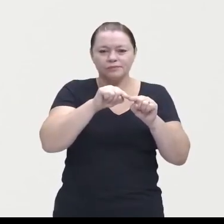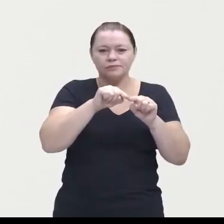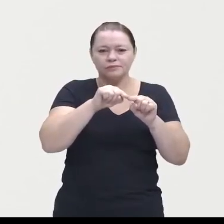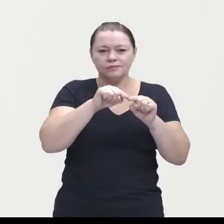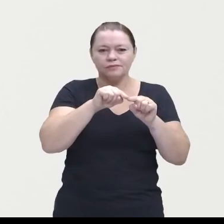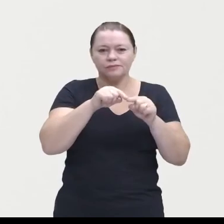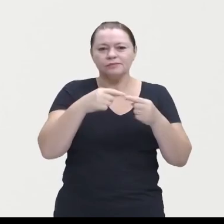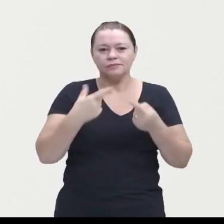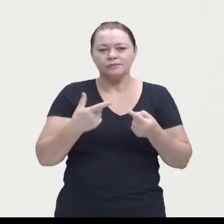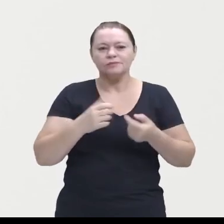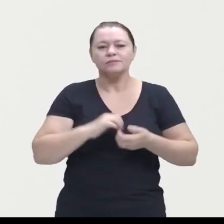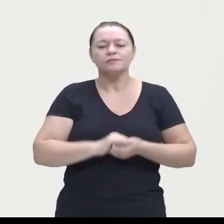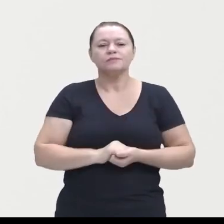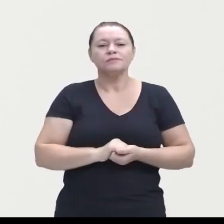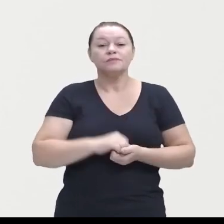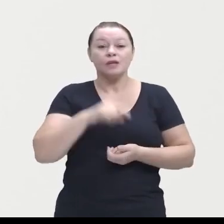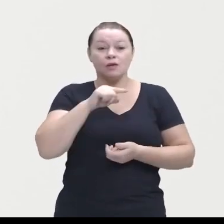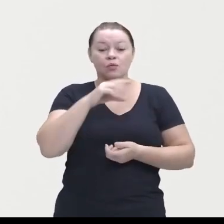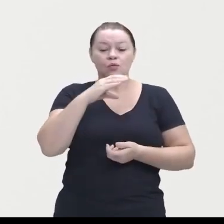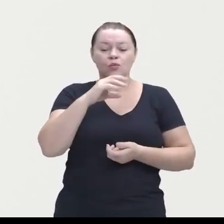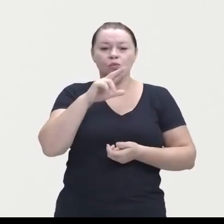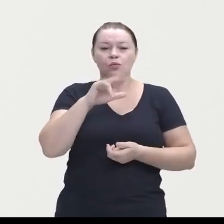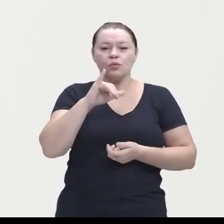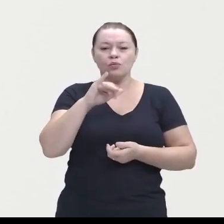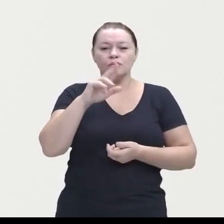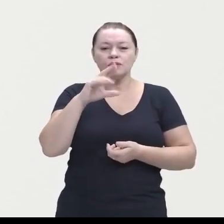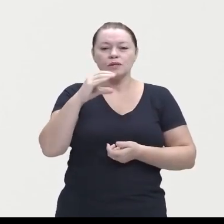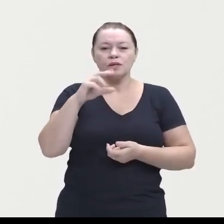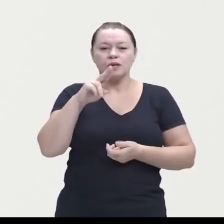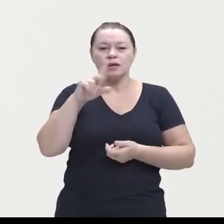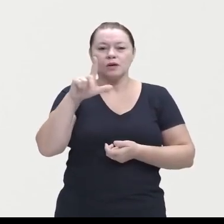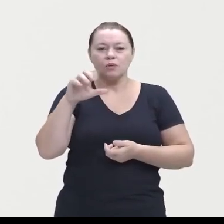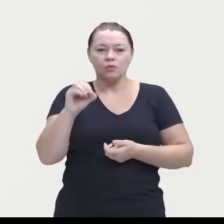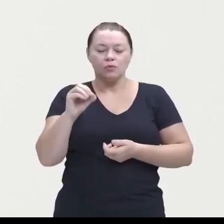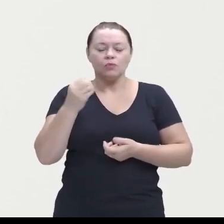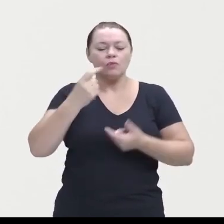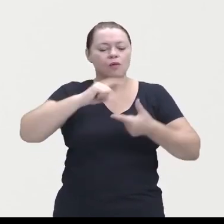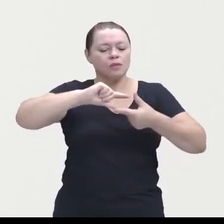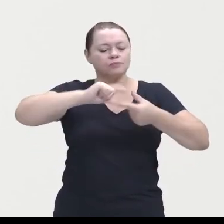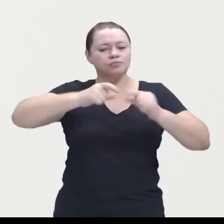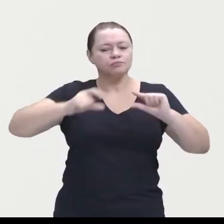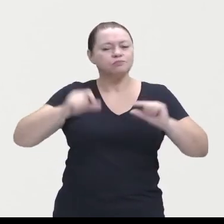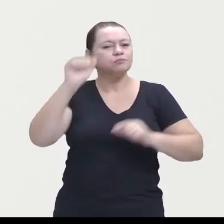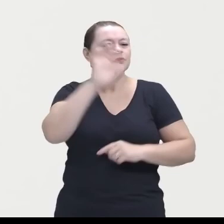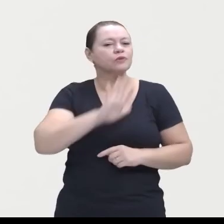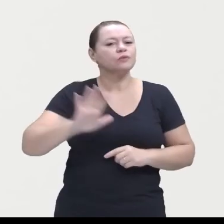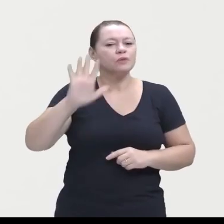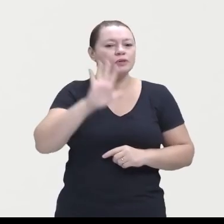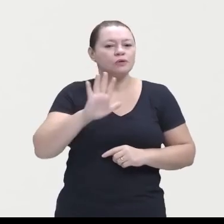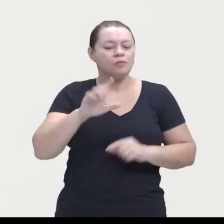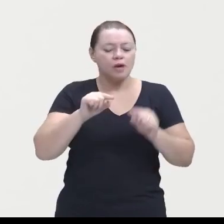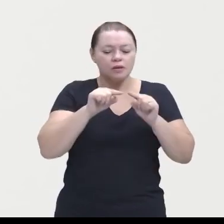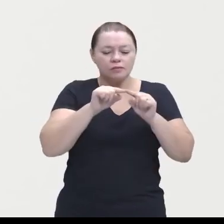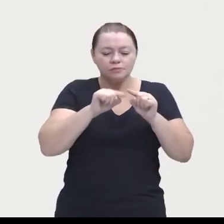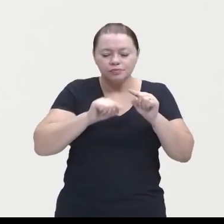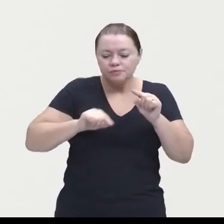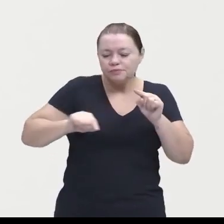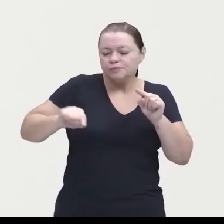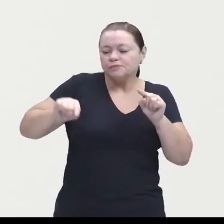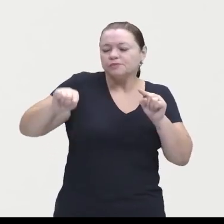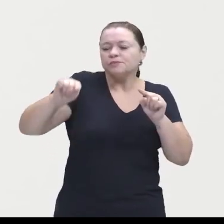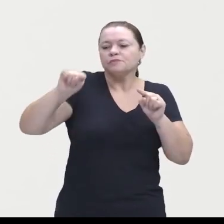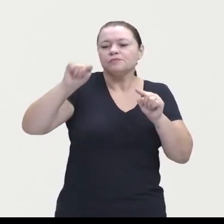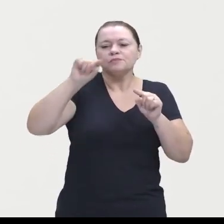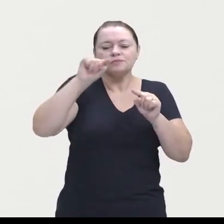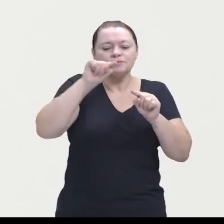O círculo é uma figura geométrica de curva